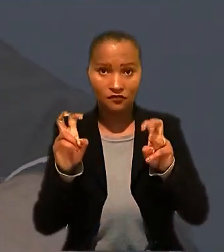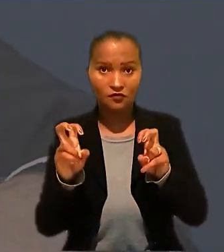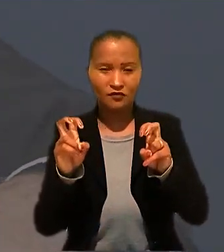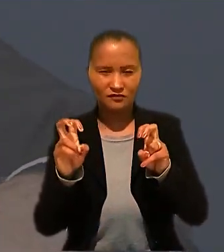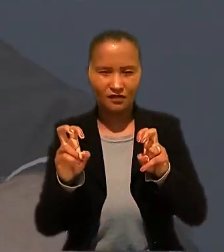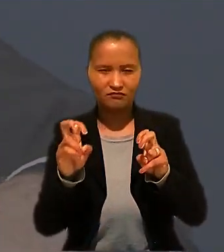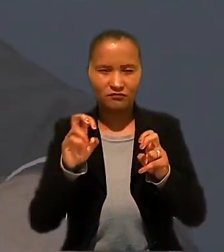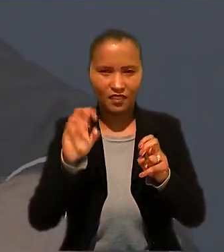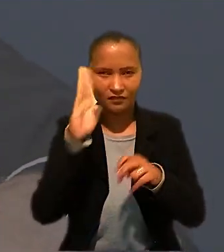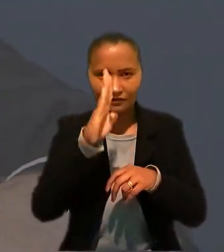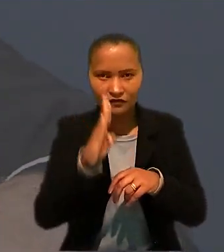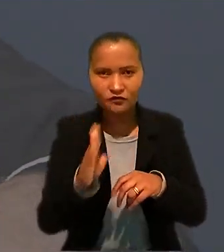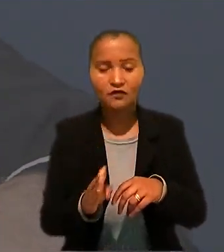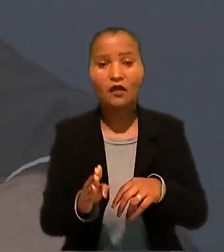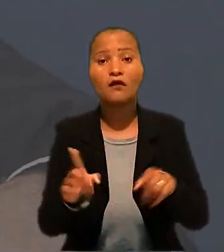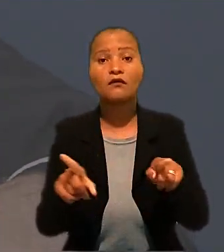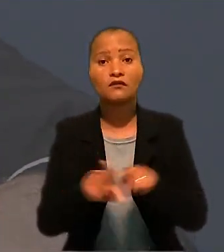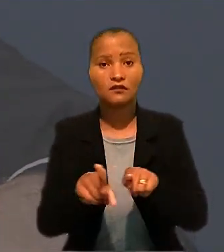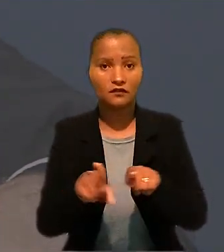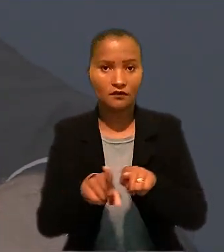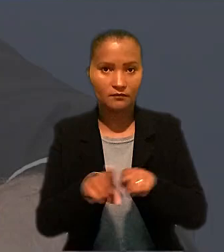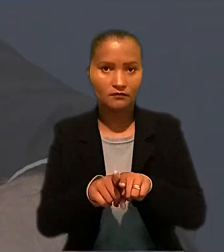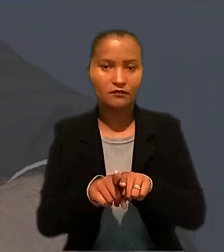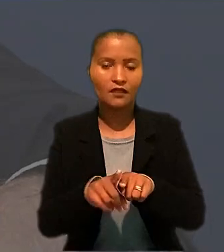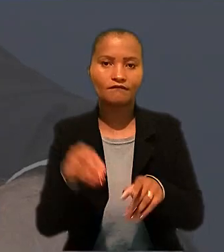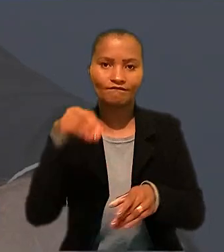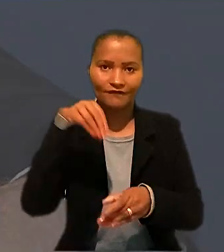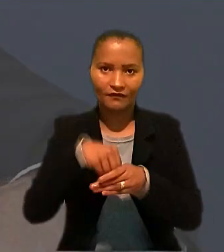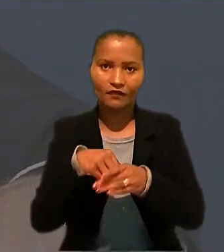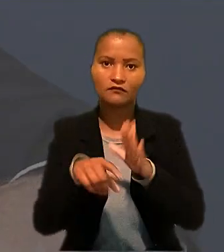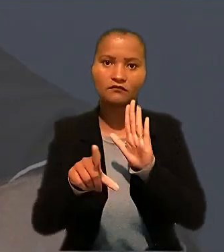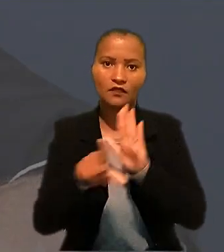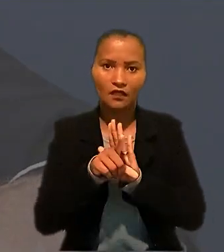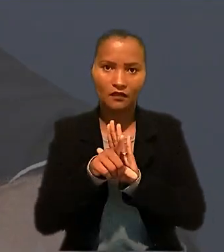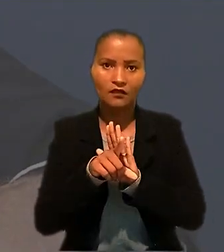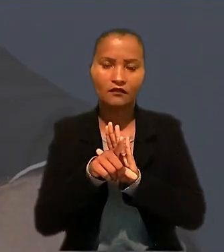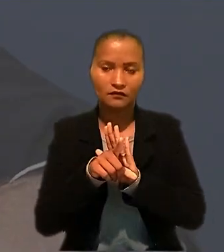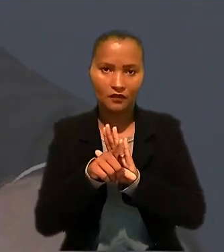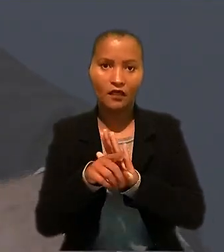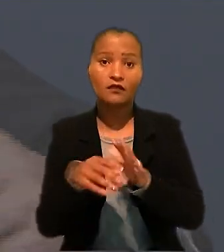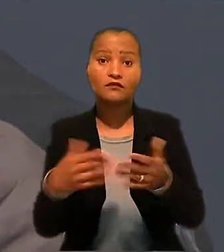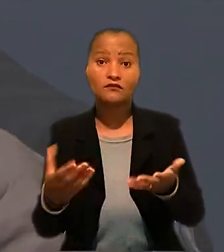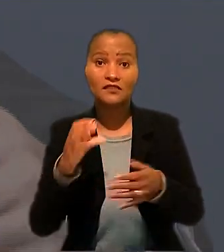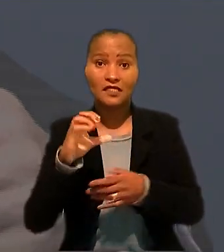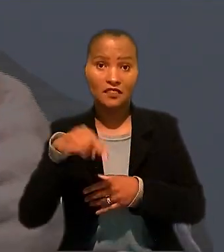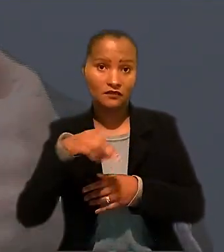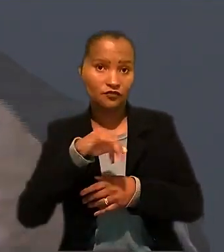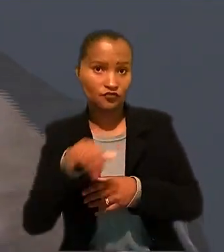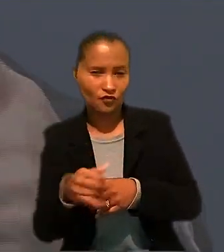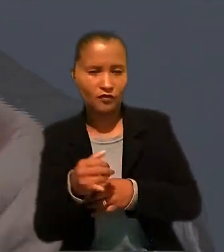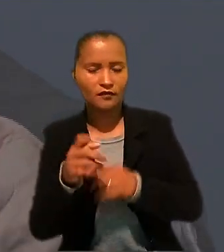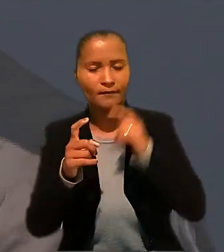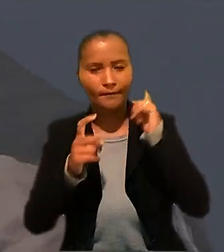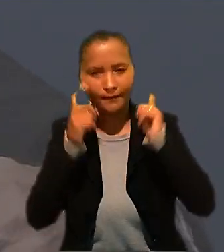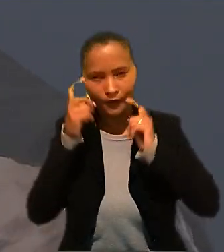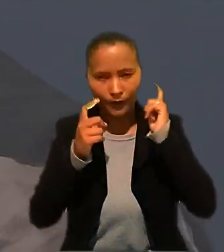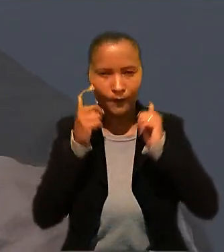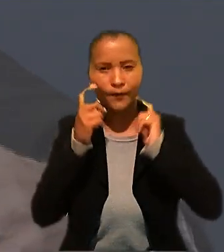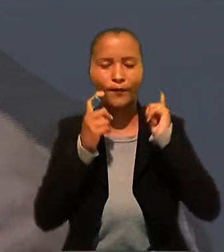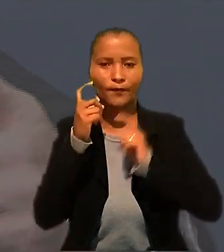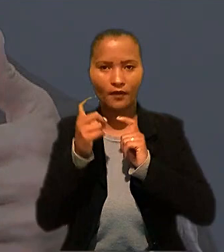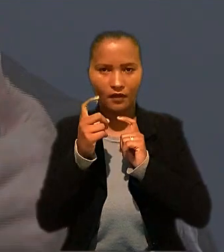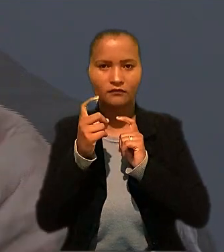envolvem procedência nacional também estariam enquadradas nesta lei. E o CNJ tem se